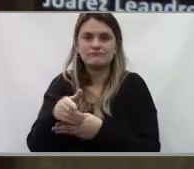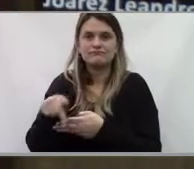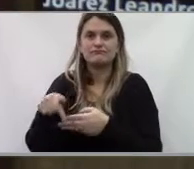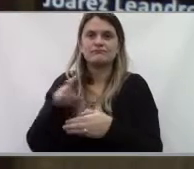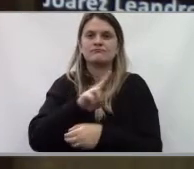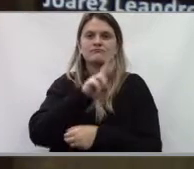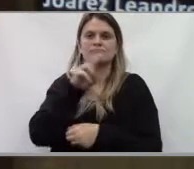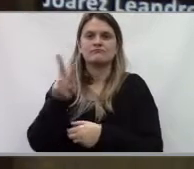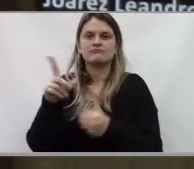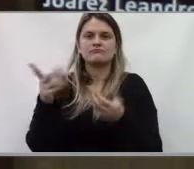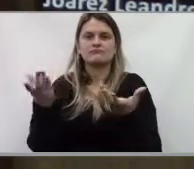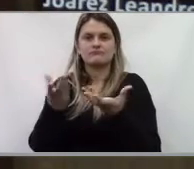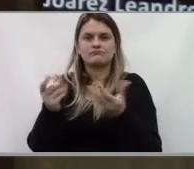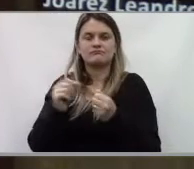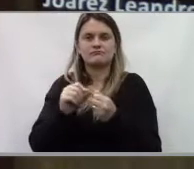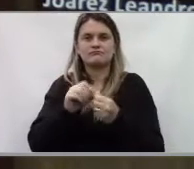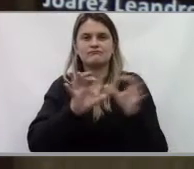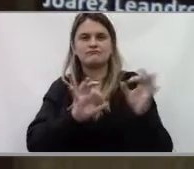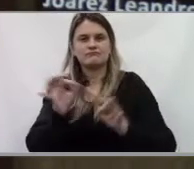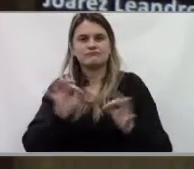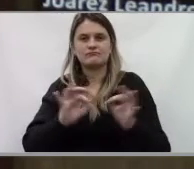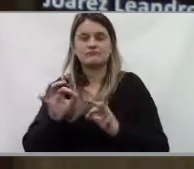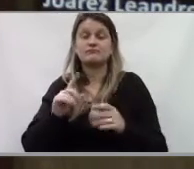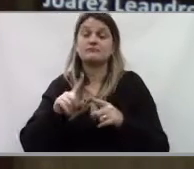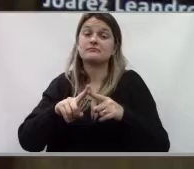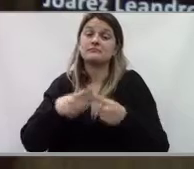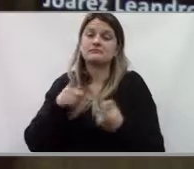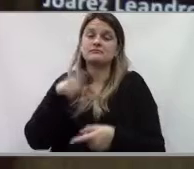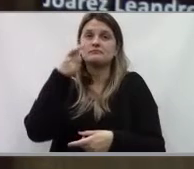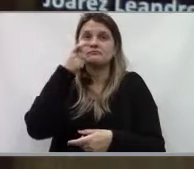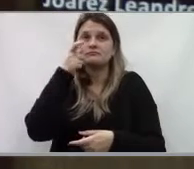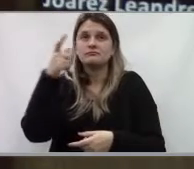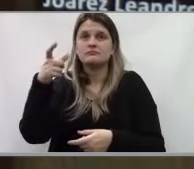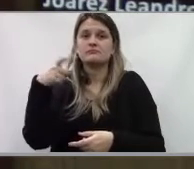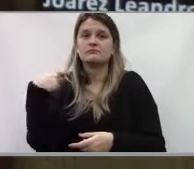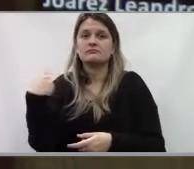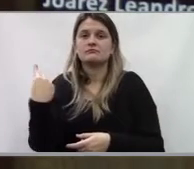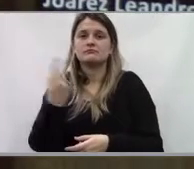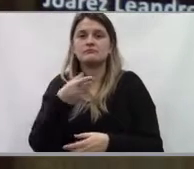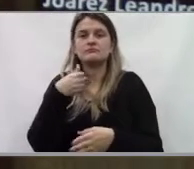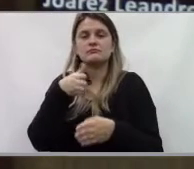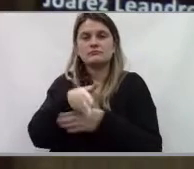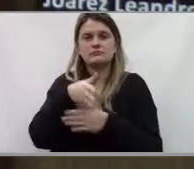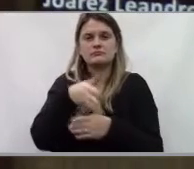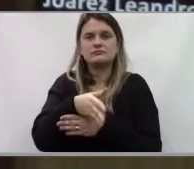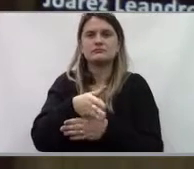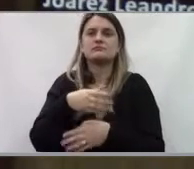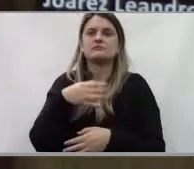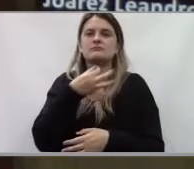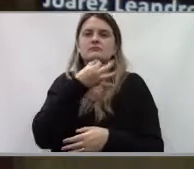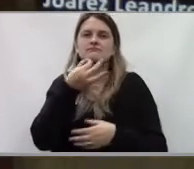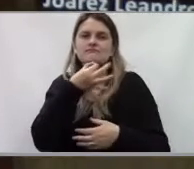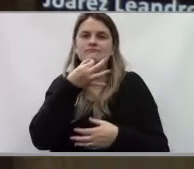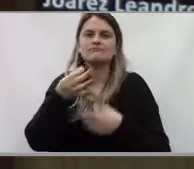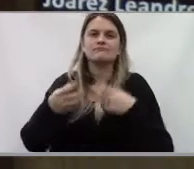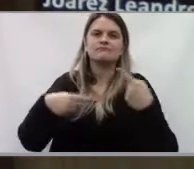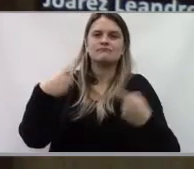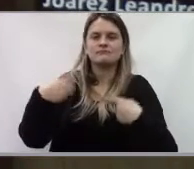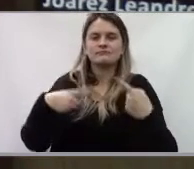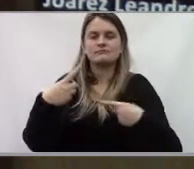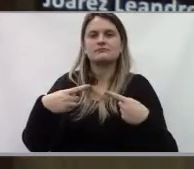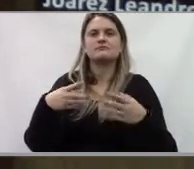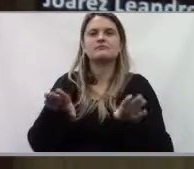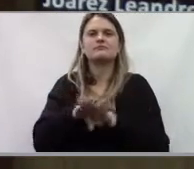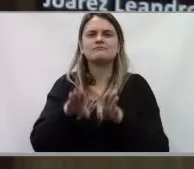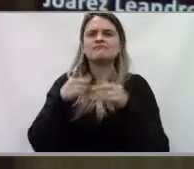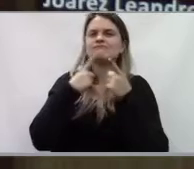Vitória e estar fazendo aí a questão do urbanismo. Mas é interessante que nós estejamos participando e dando nossas opiniões